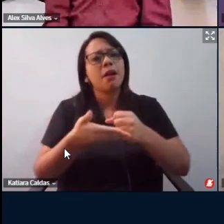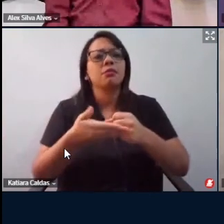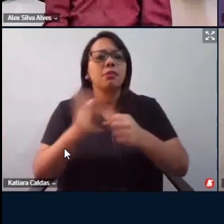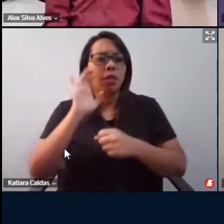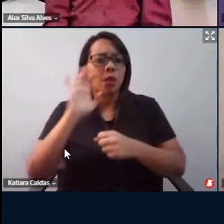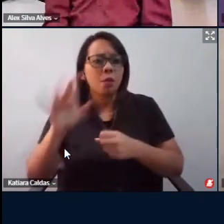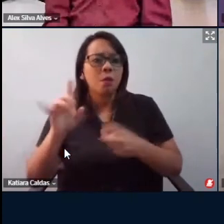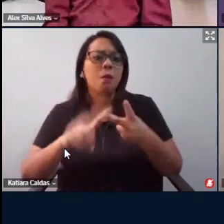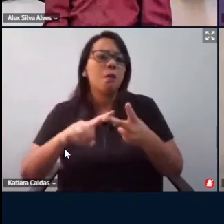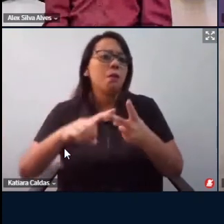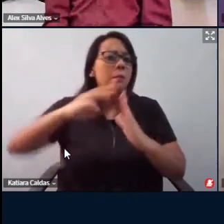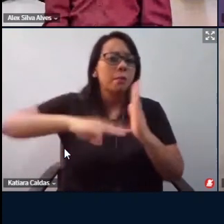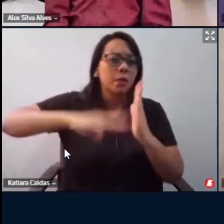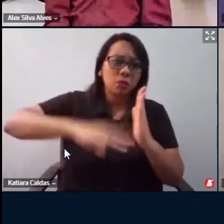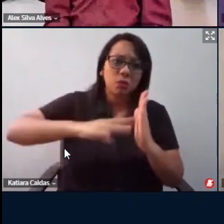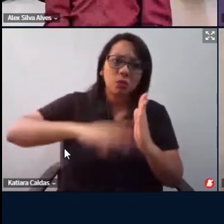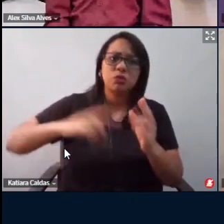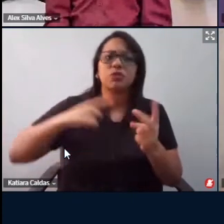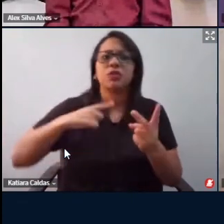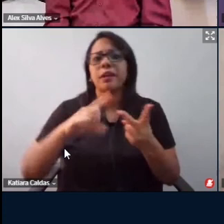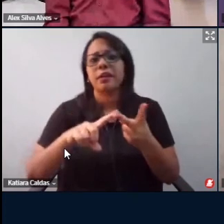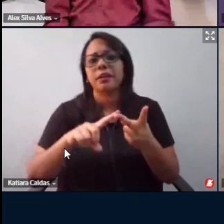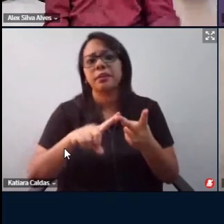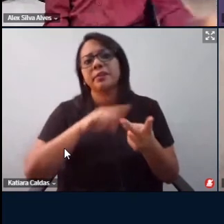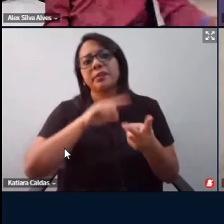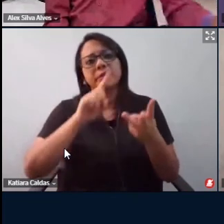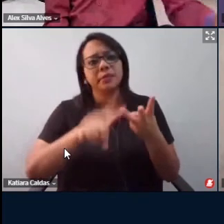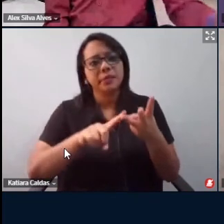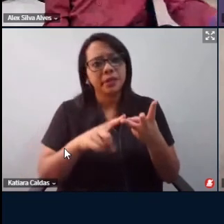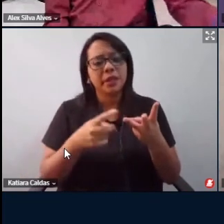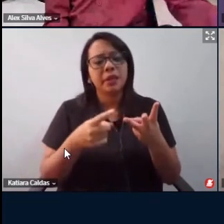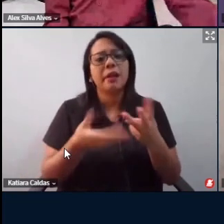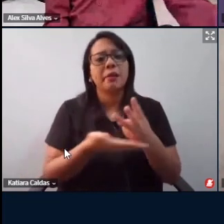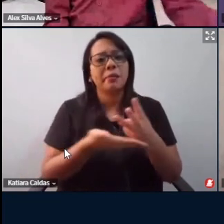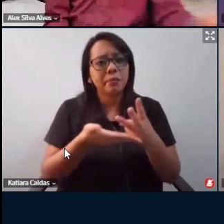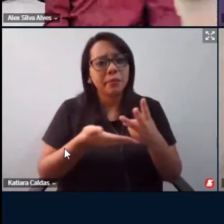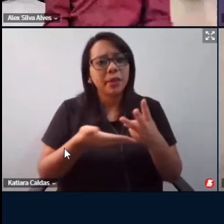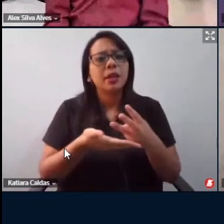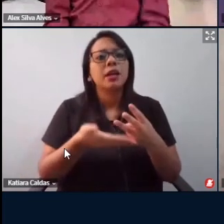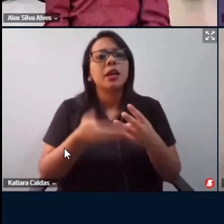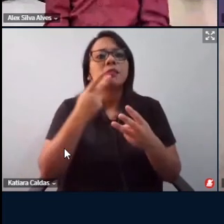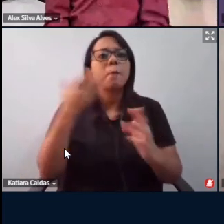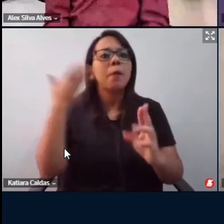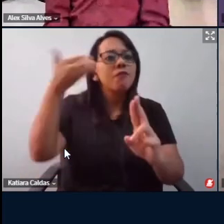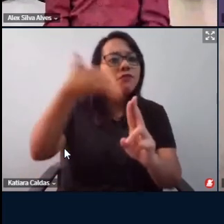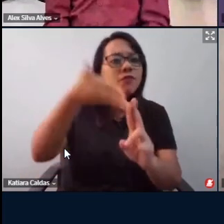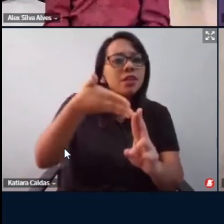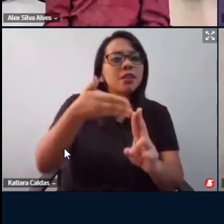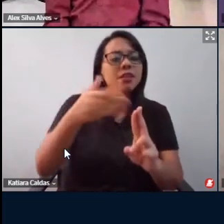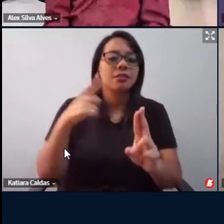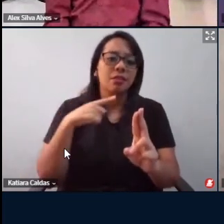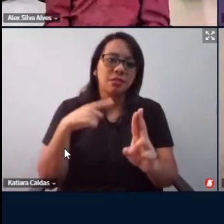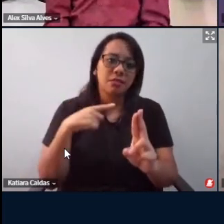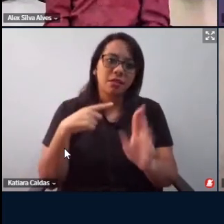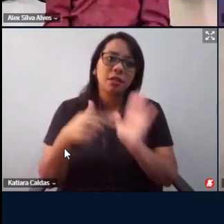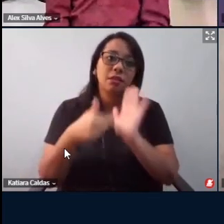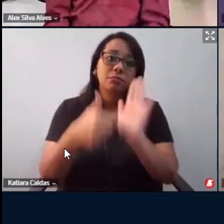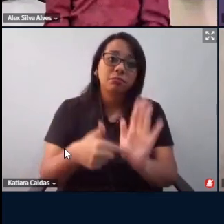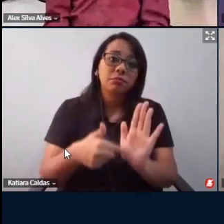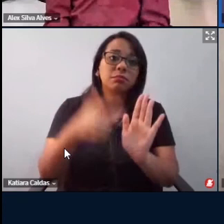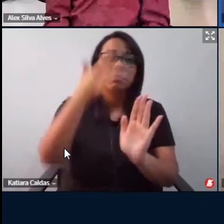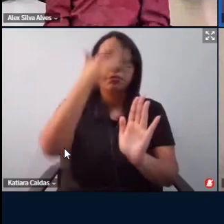metodologia, tem a fundamentação com as referências que indicam todo mundo que